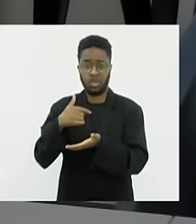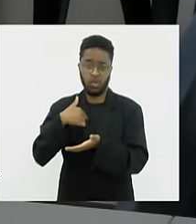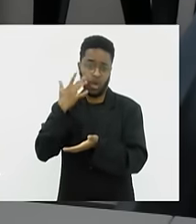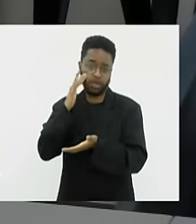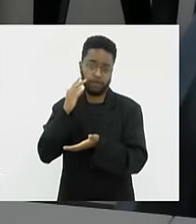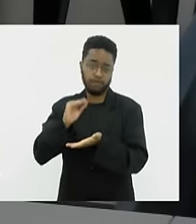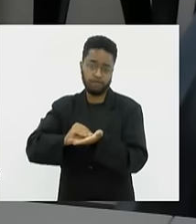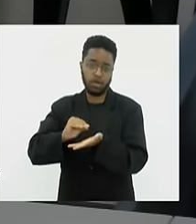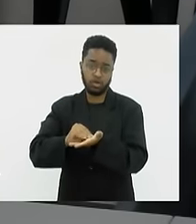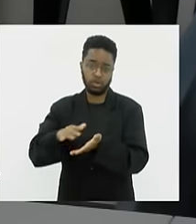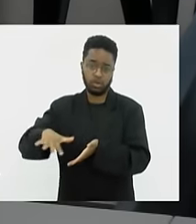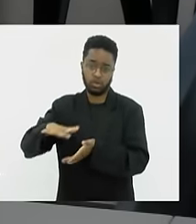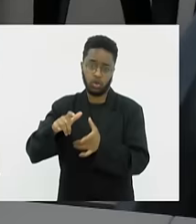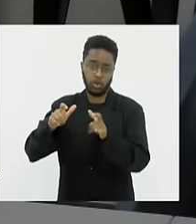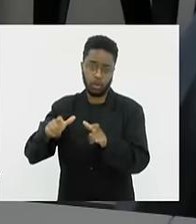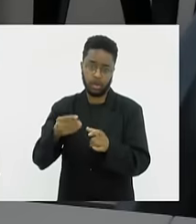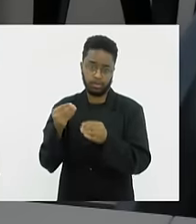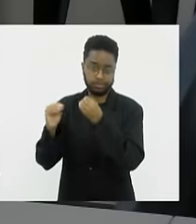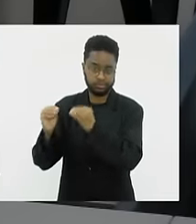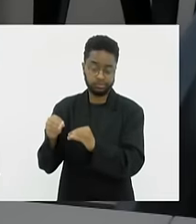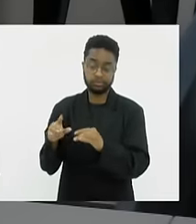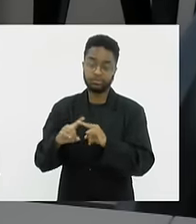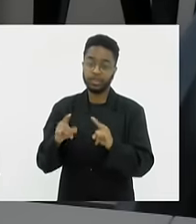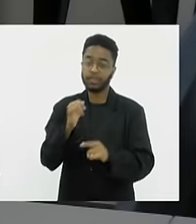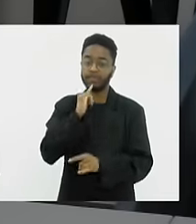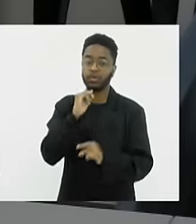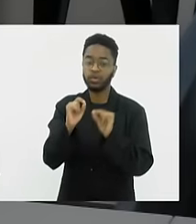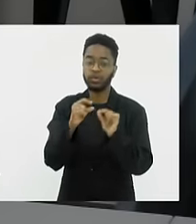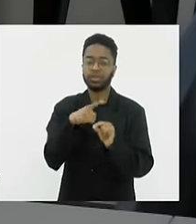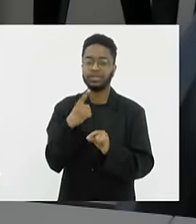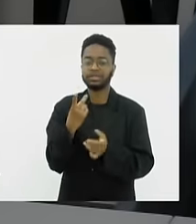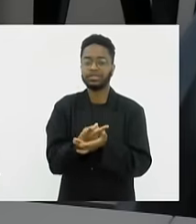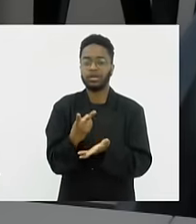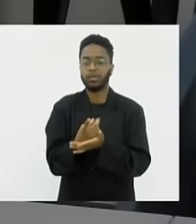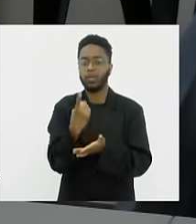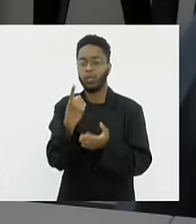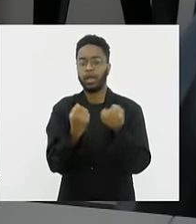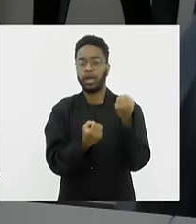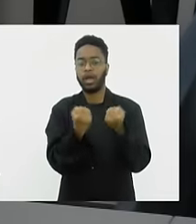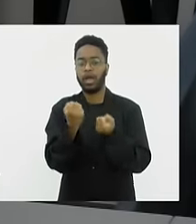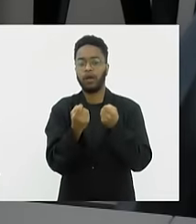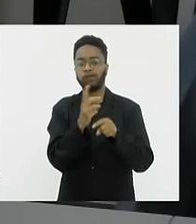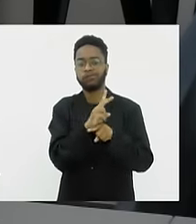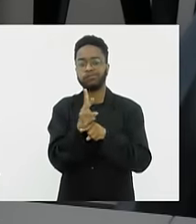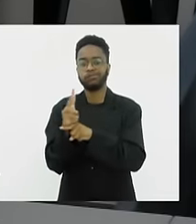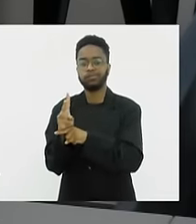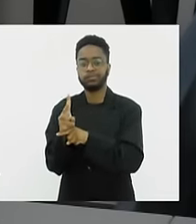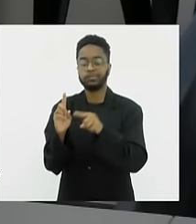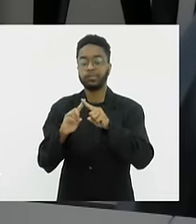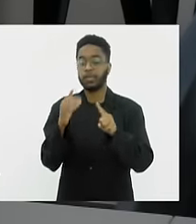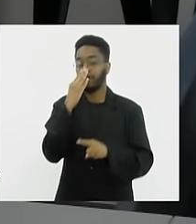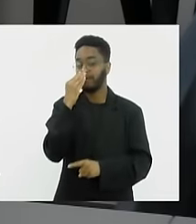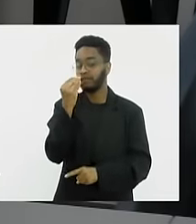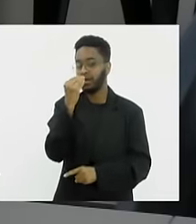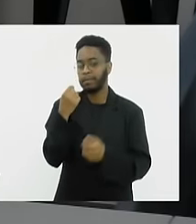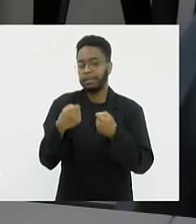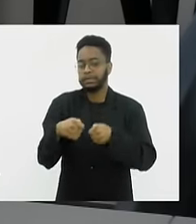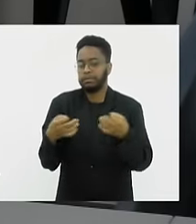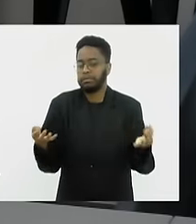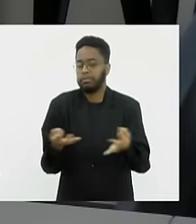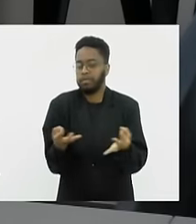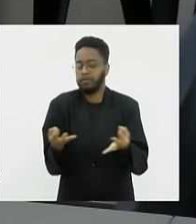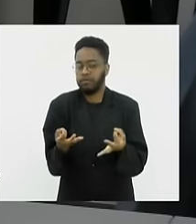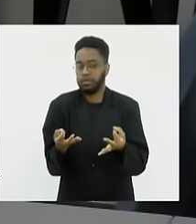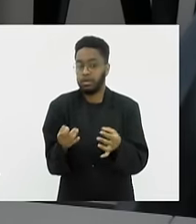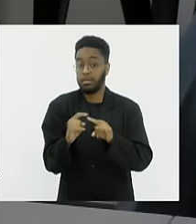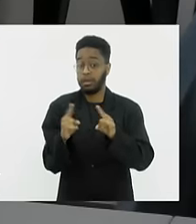Mas, infelizmente, fica sempre um carrinho do Detro para fiscalizar, as vans têm que estar impecável.